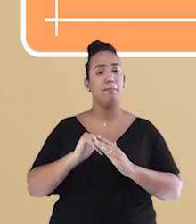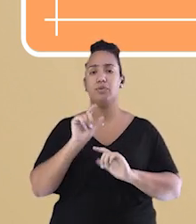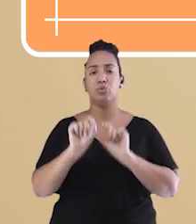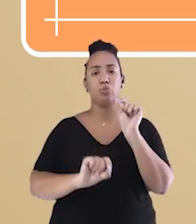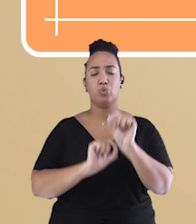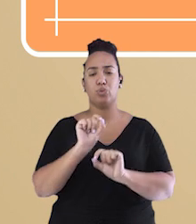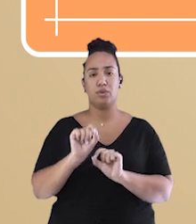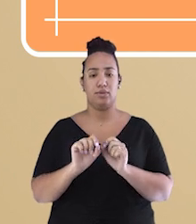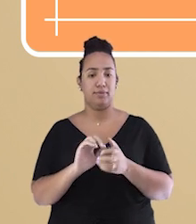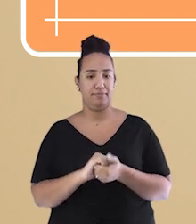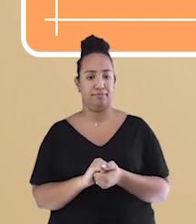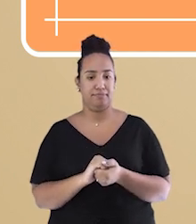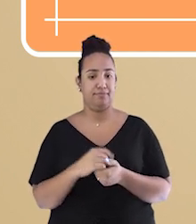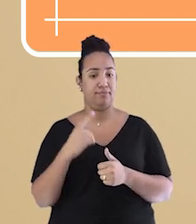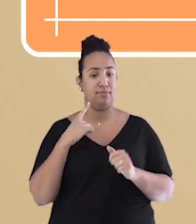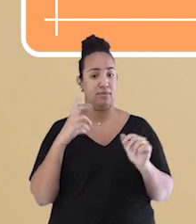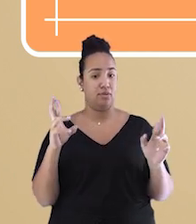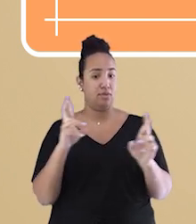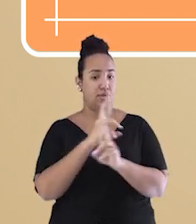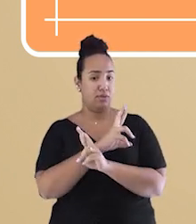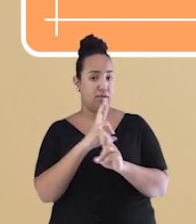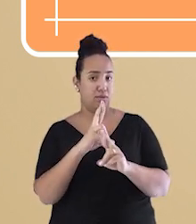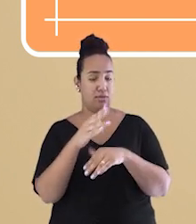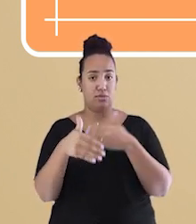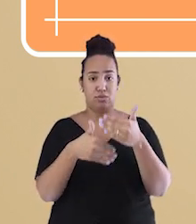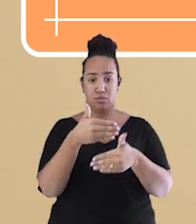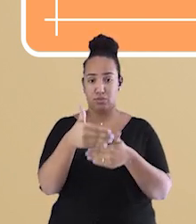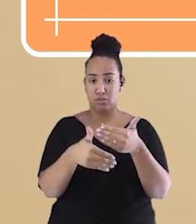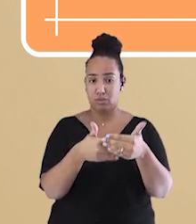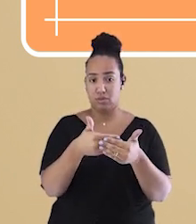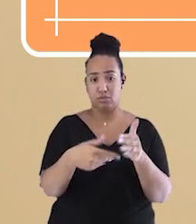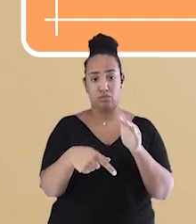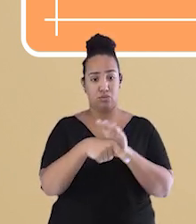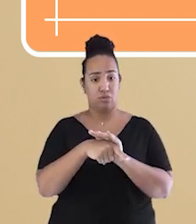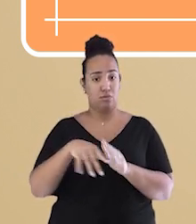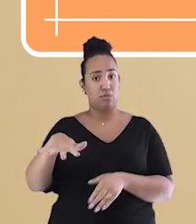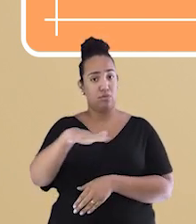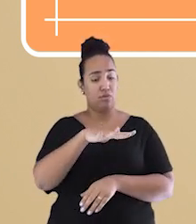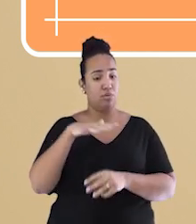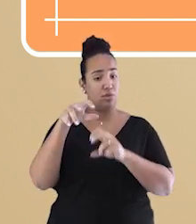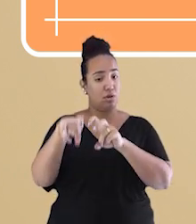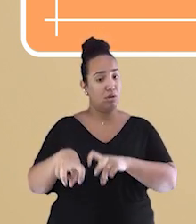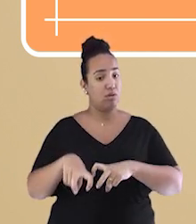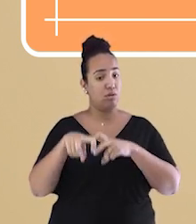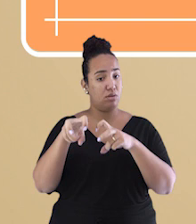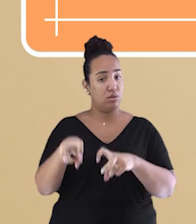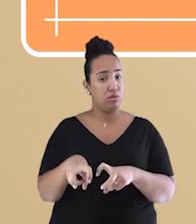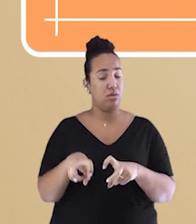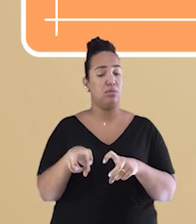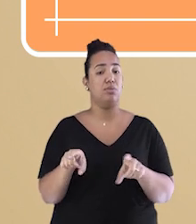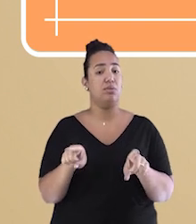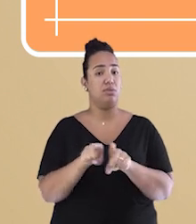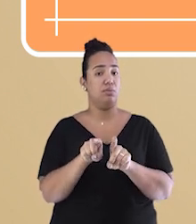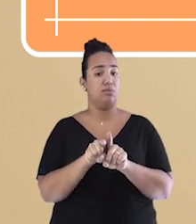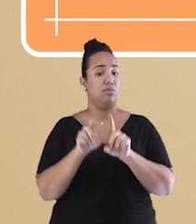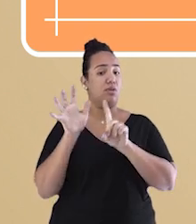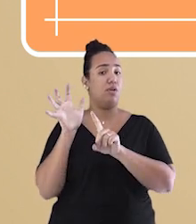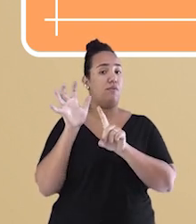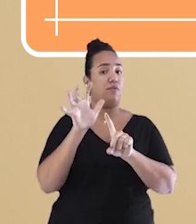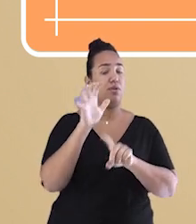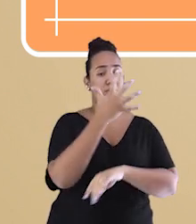a habilidade relacionar os processos de ocupação do campo a intervenções na